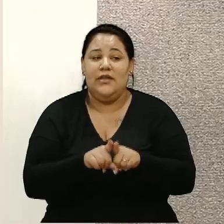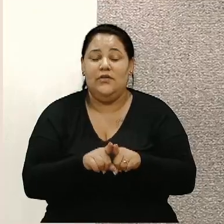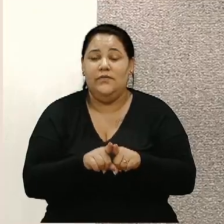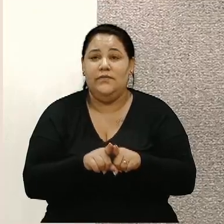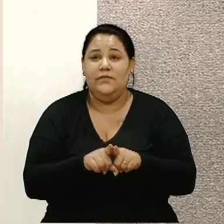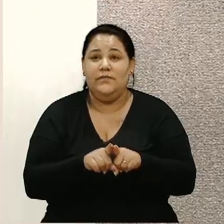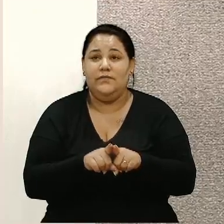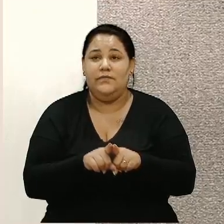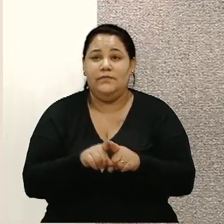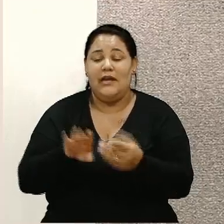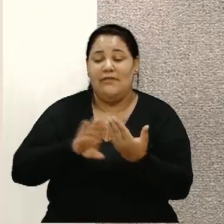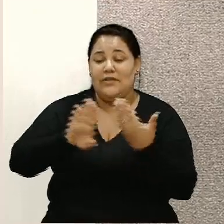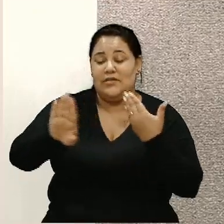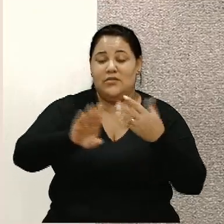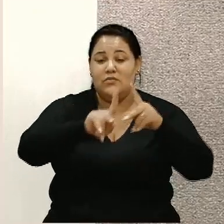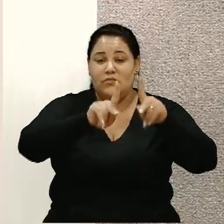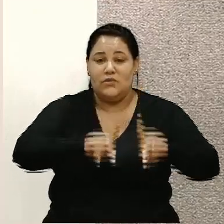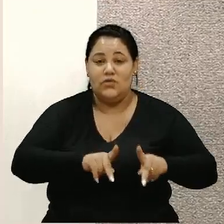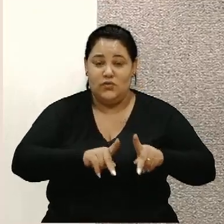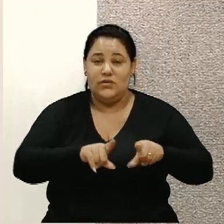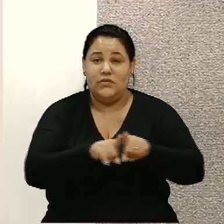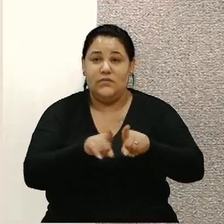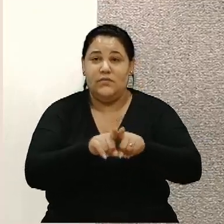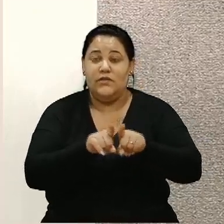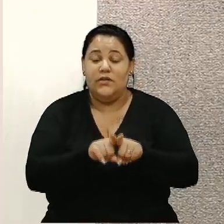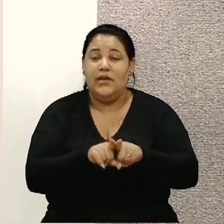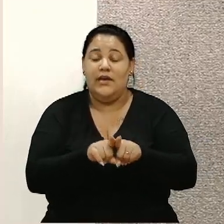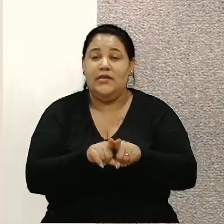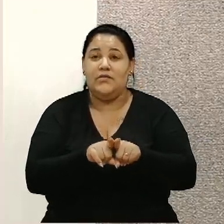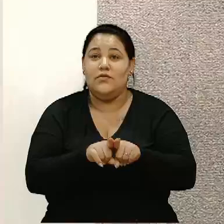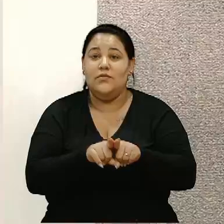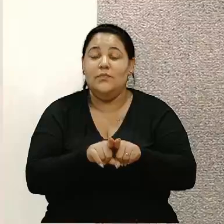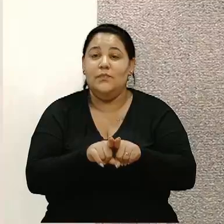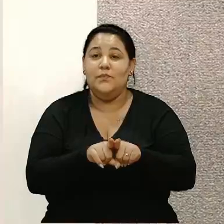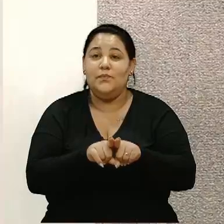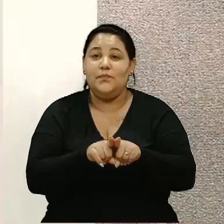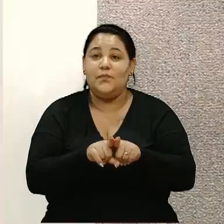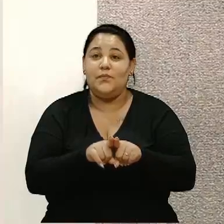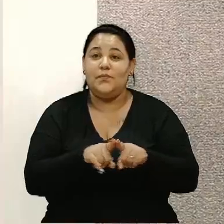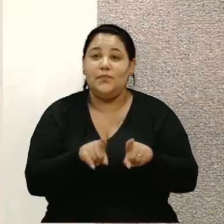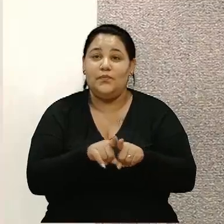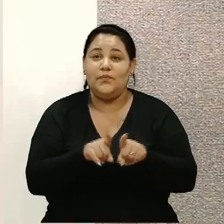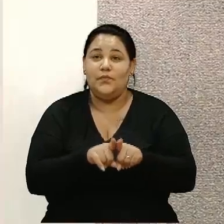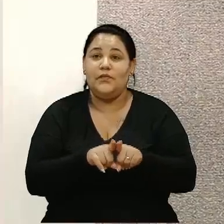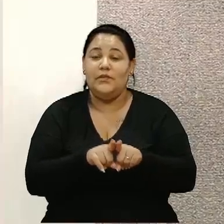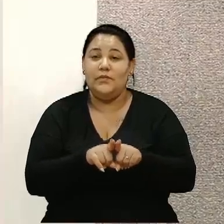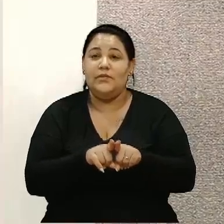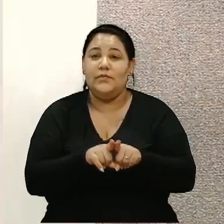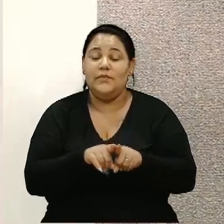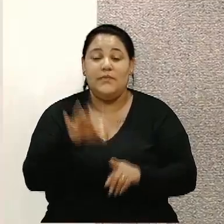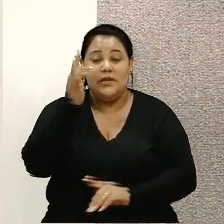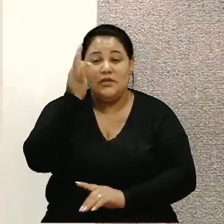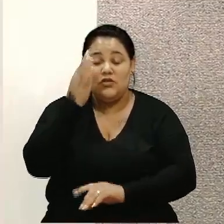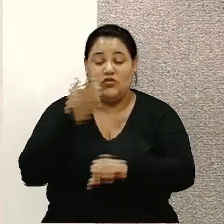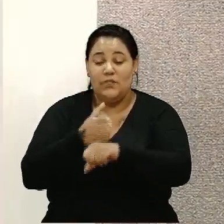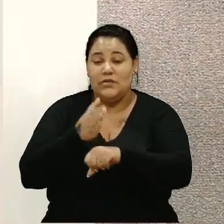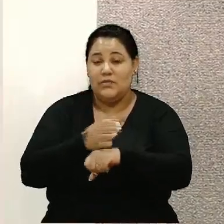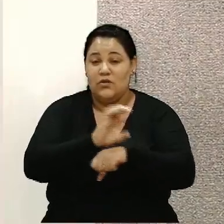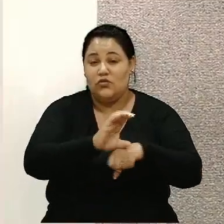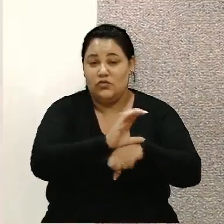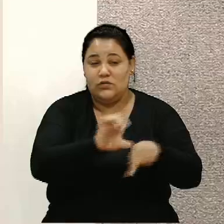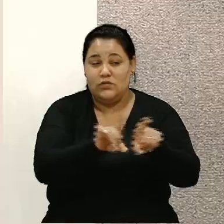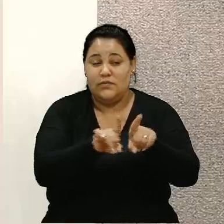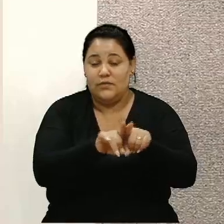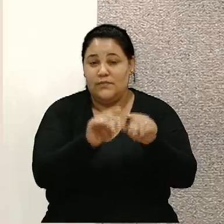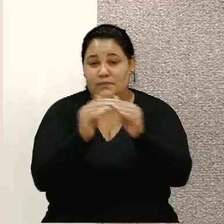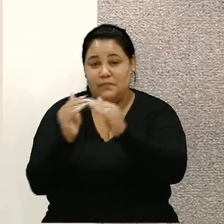não afastando o aspecto da liberdade religiosa, já um princípio sagrado pela nossa Constituição de 88, presente em outras constituições, inclusive, e que